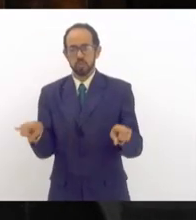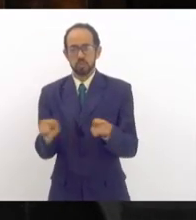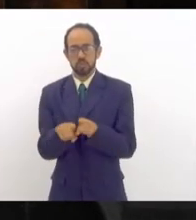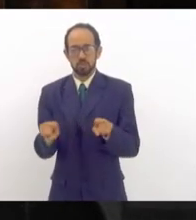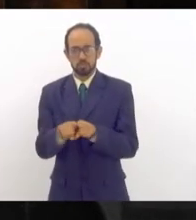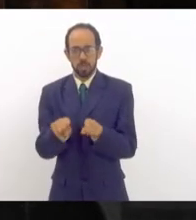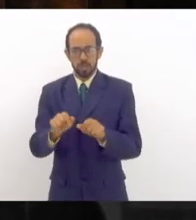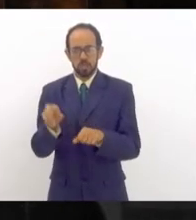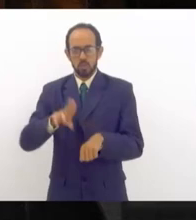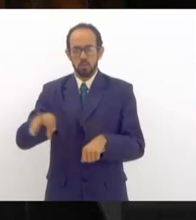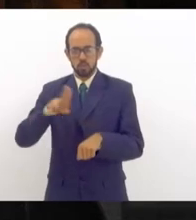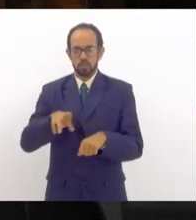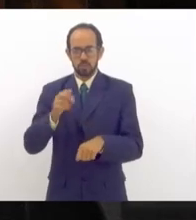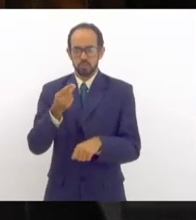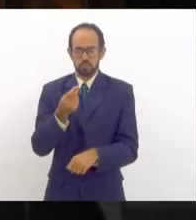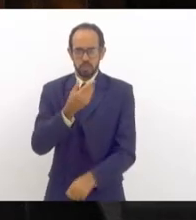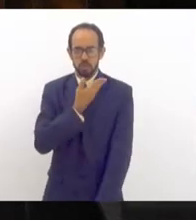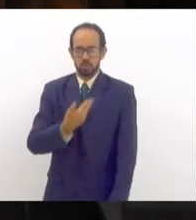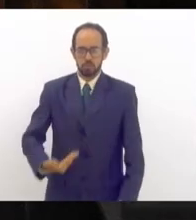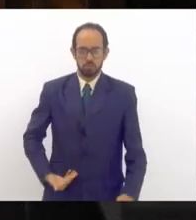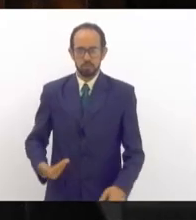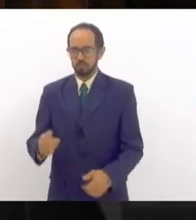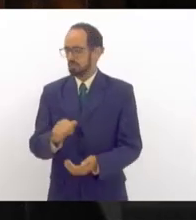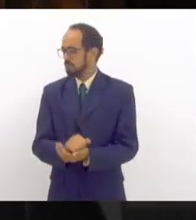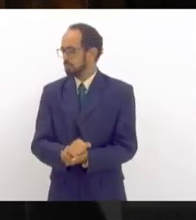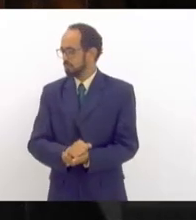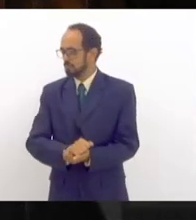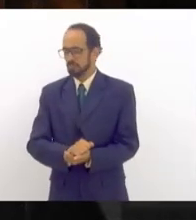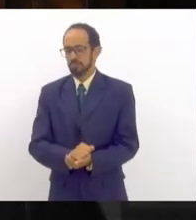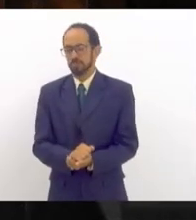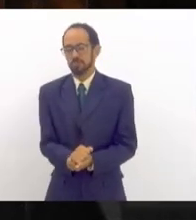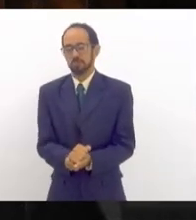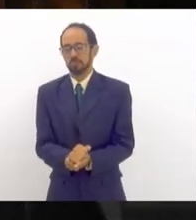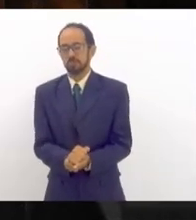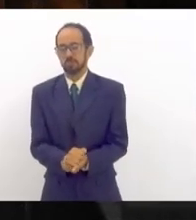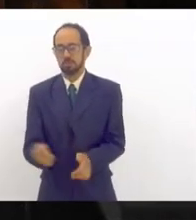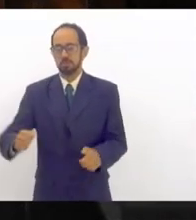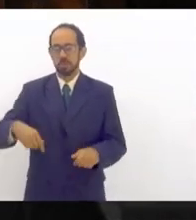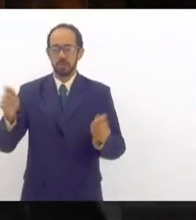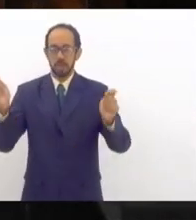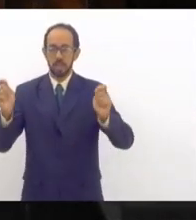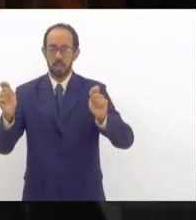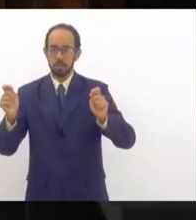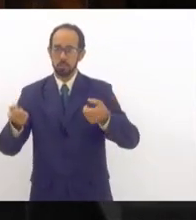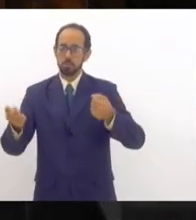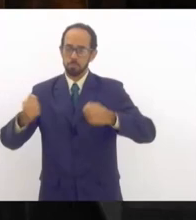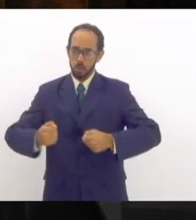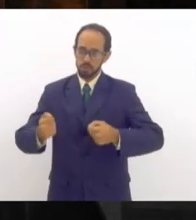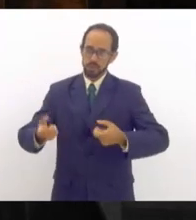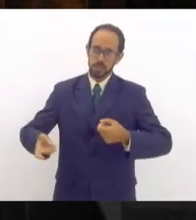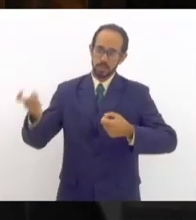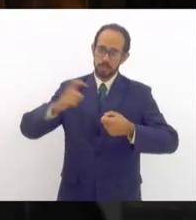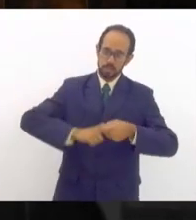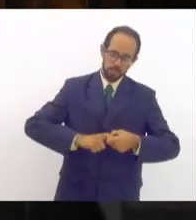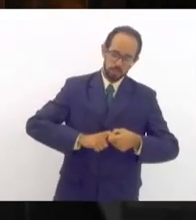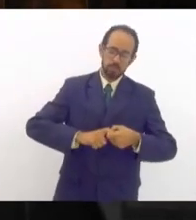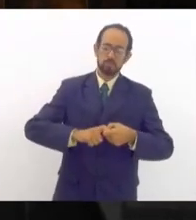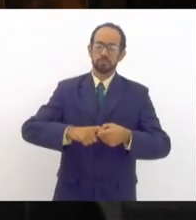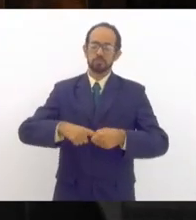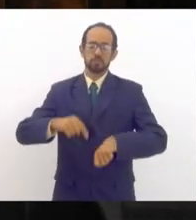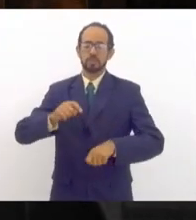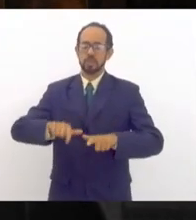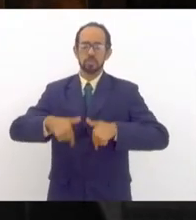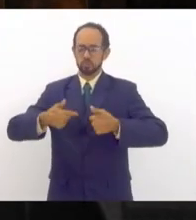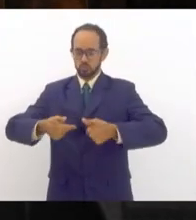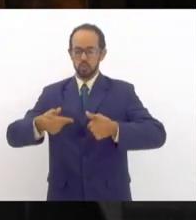usam esse dinheiro público essa dedução fiscal e a lei de ICMS para Que ela possa estar retornando nas ações momento